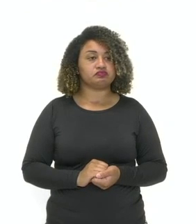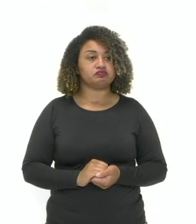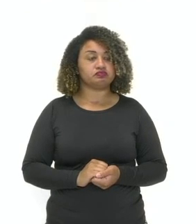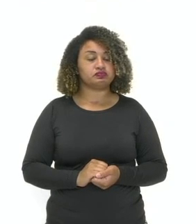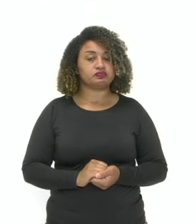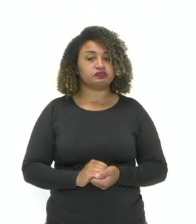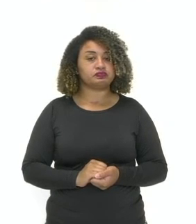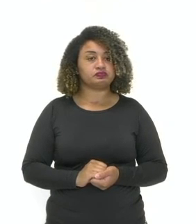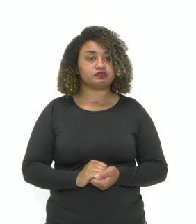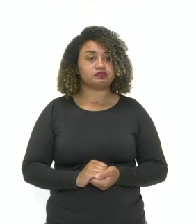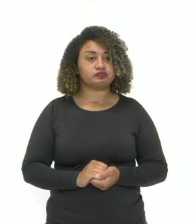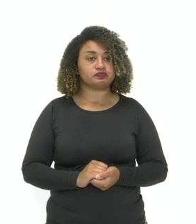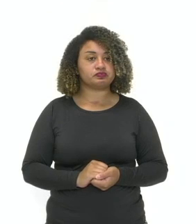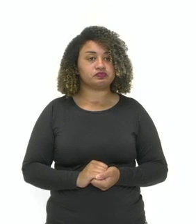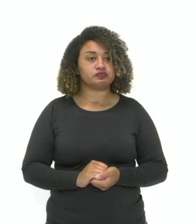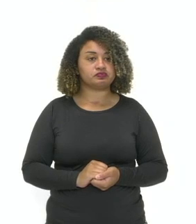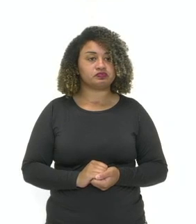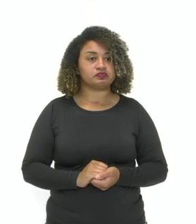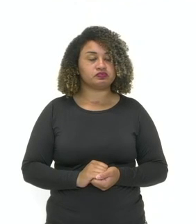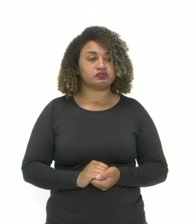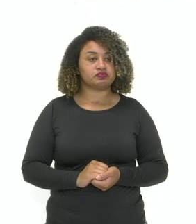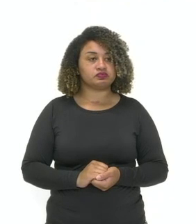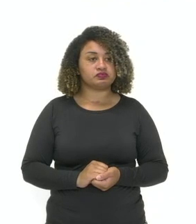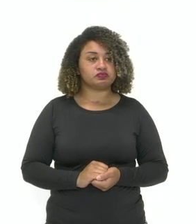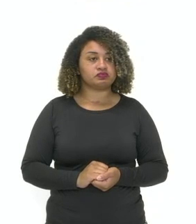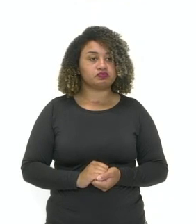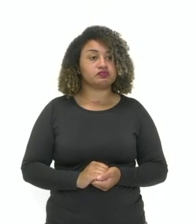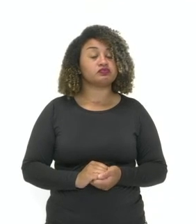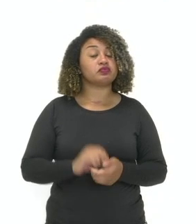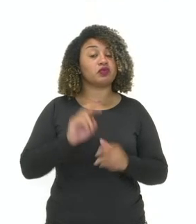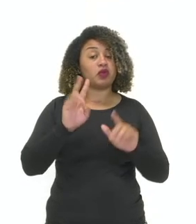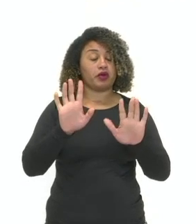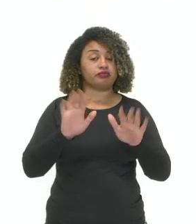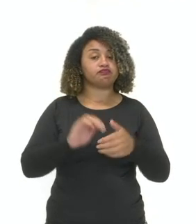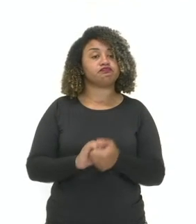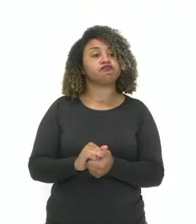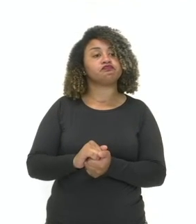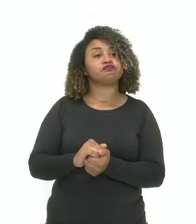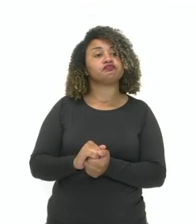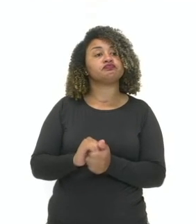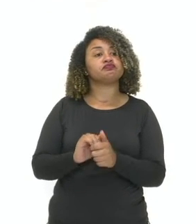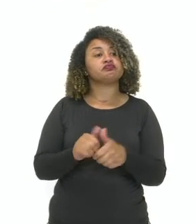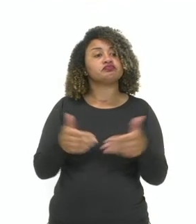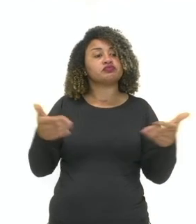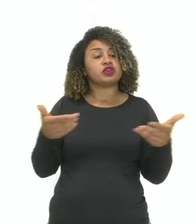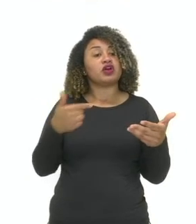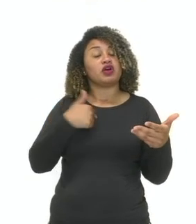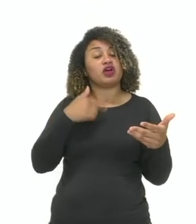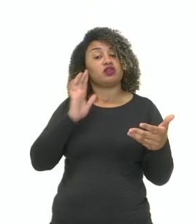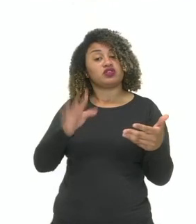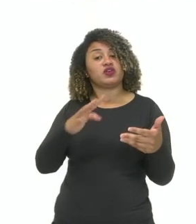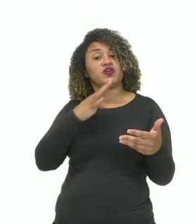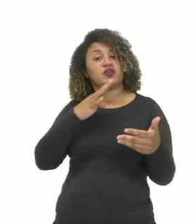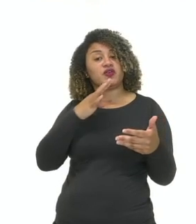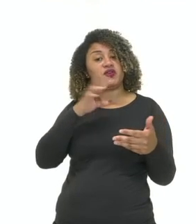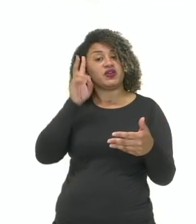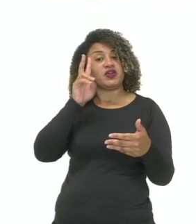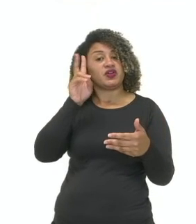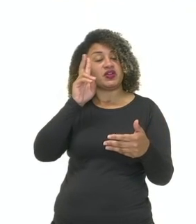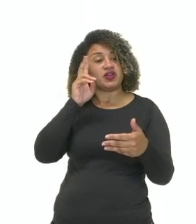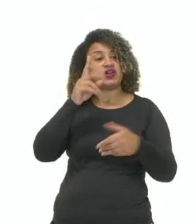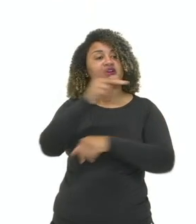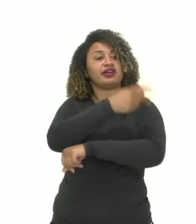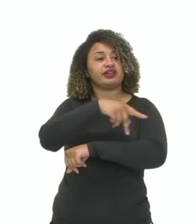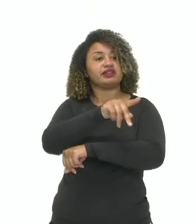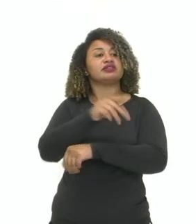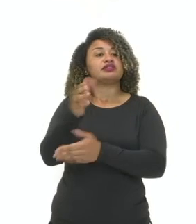Conoces la historia de la Plaza de España de Curitiba. Ahora llegó tu vez, tá? Então, eu já conheço a história. Como organizar